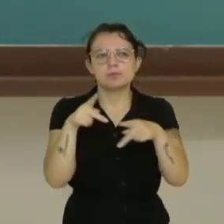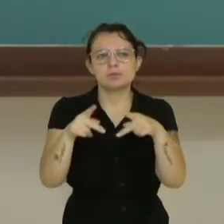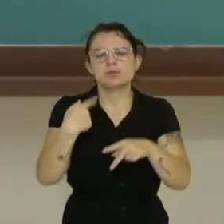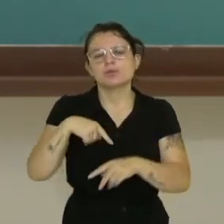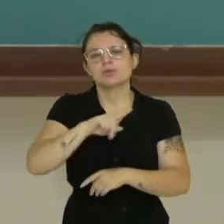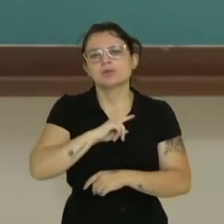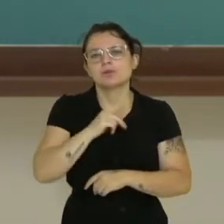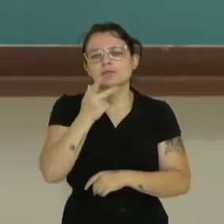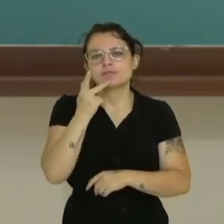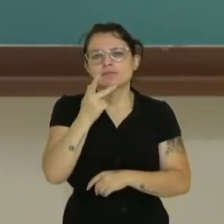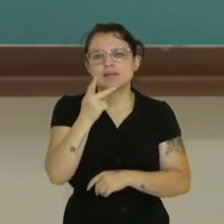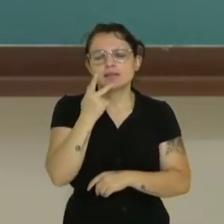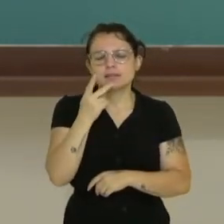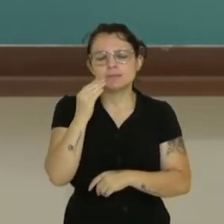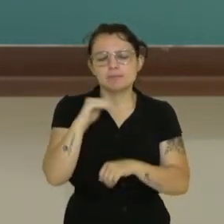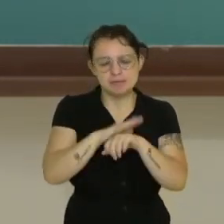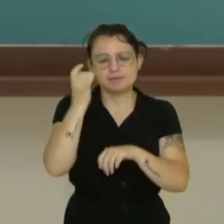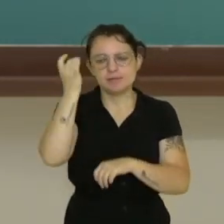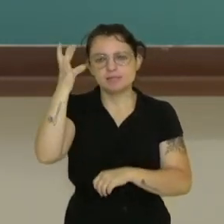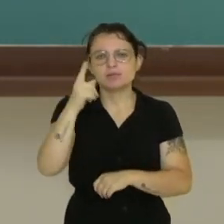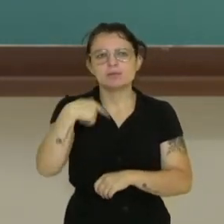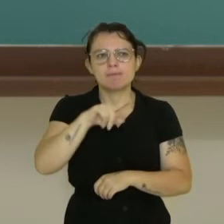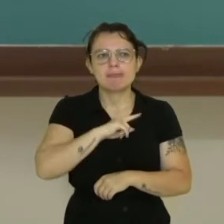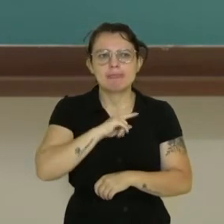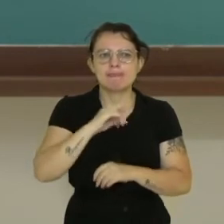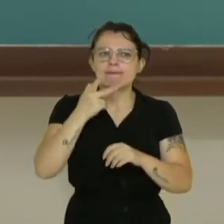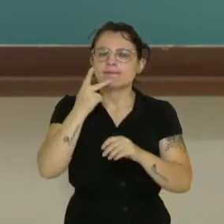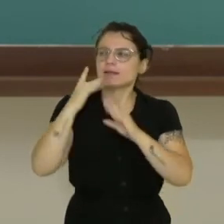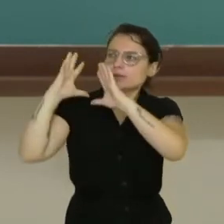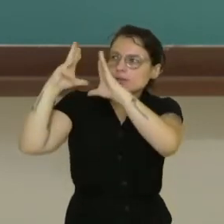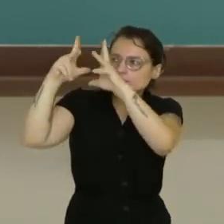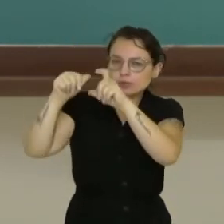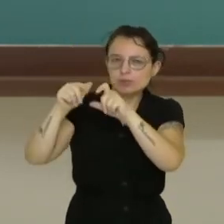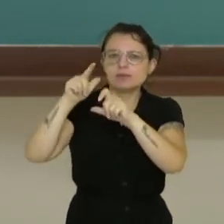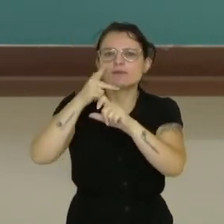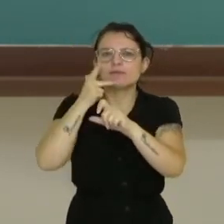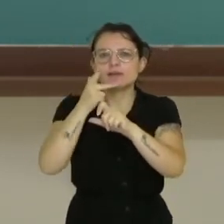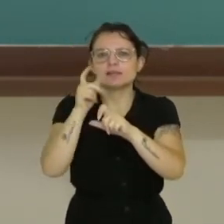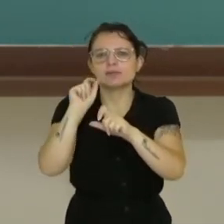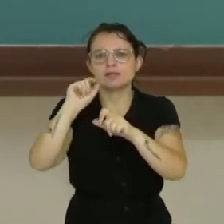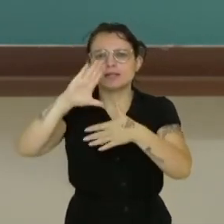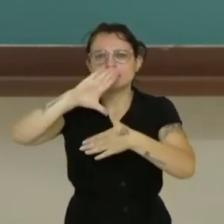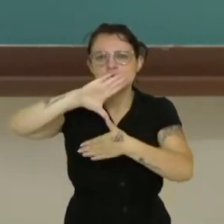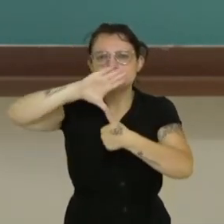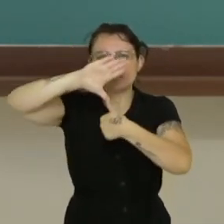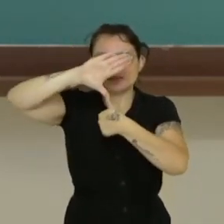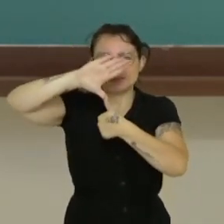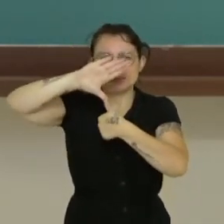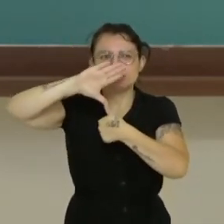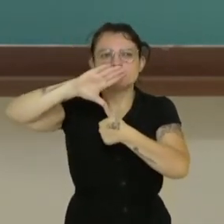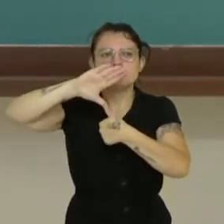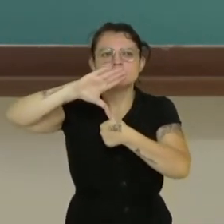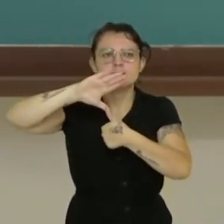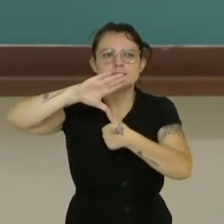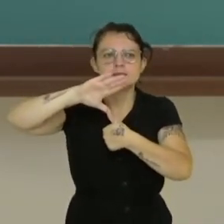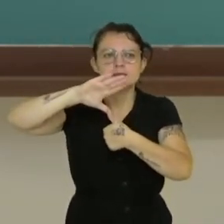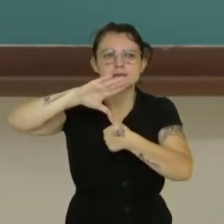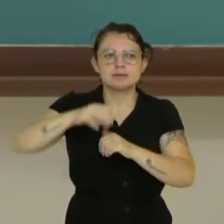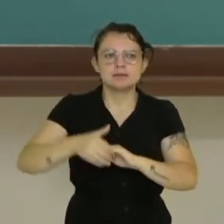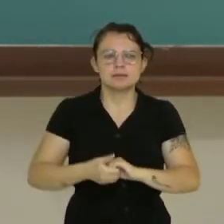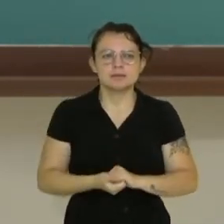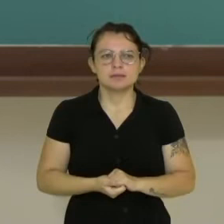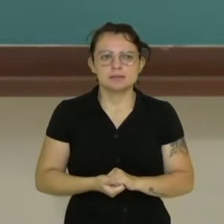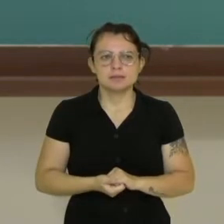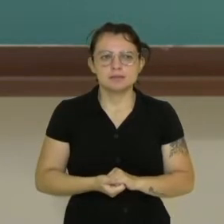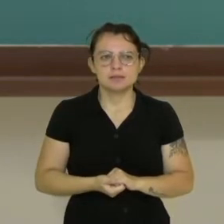população, para ficar mais fácil, nós falamos que tudo isso é América anglo-saxônica.